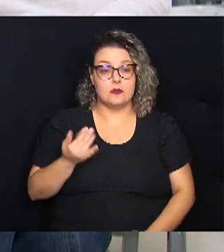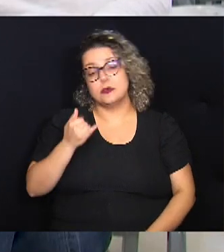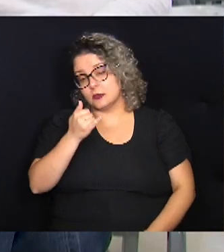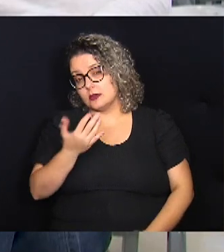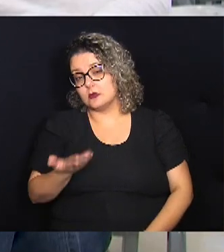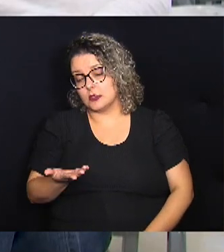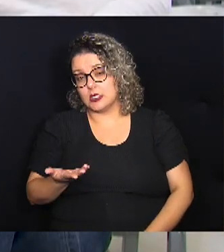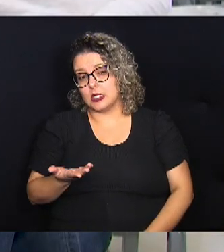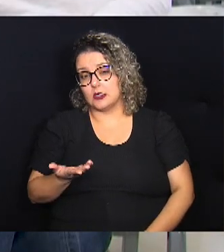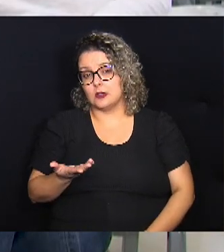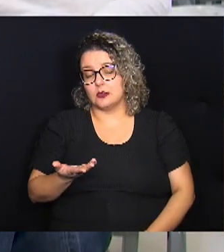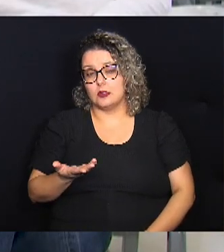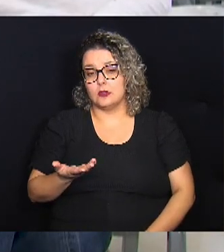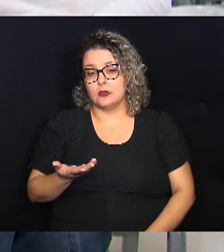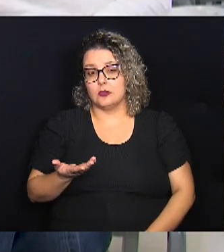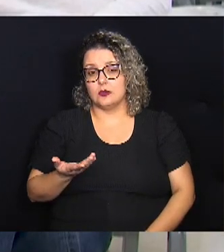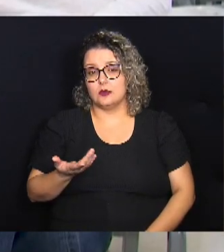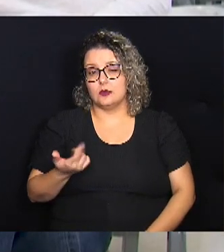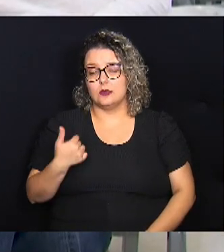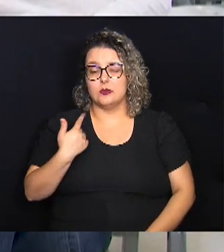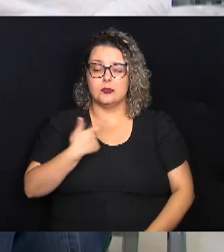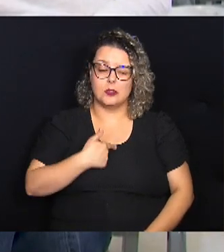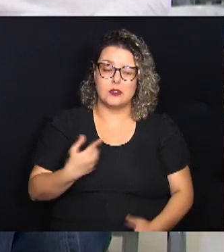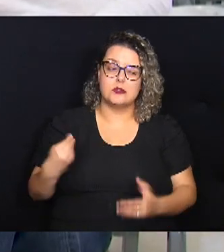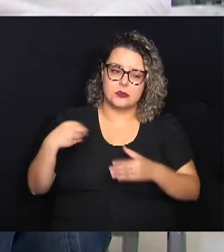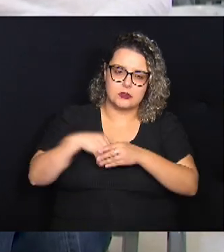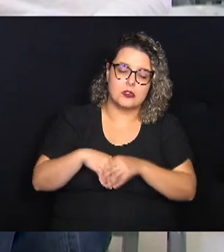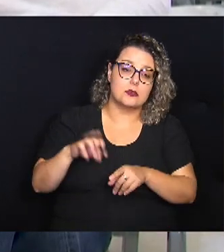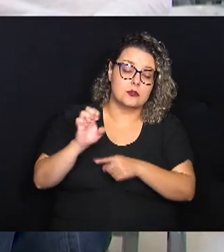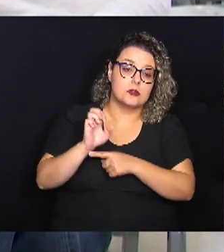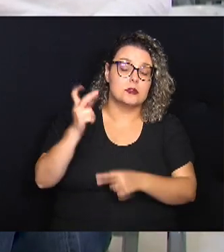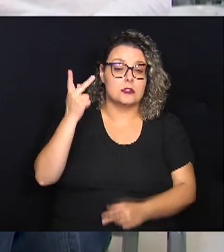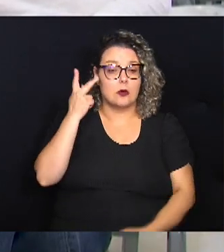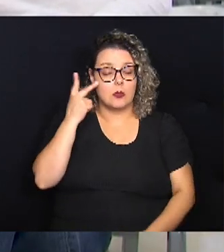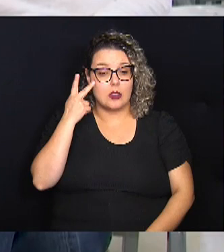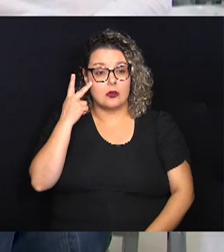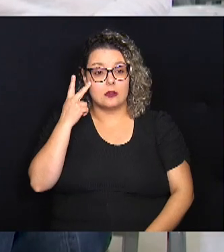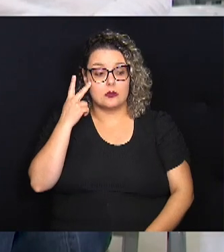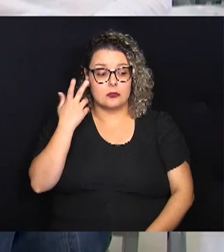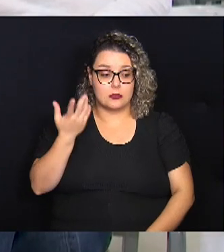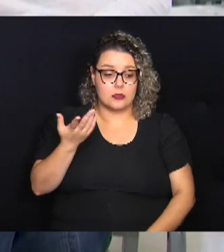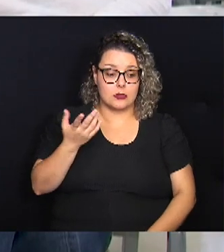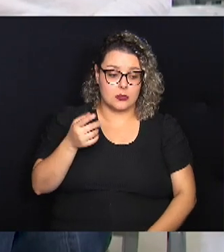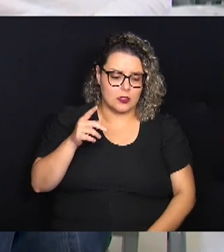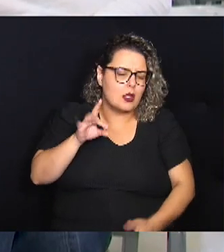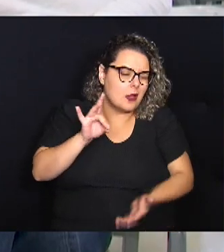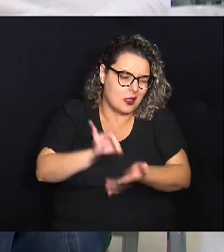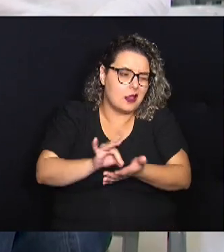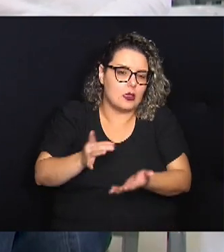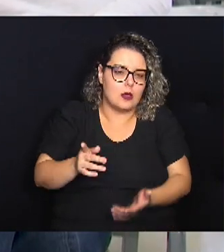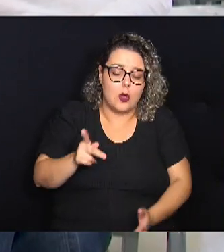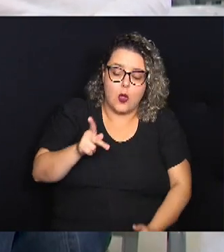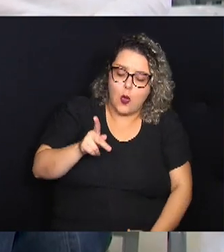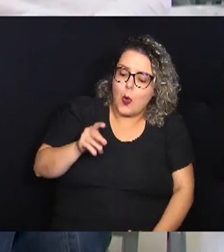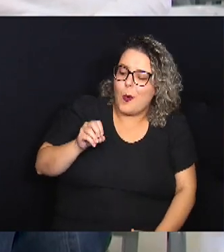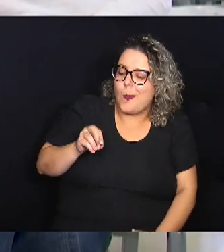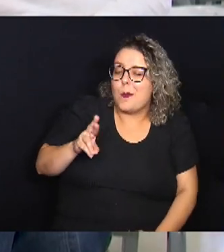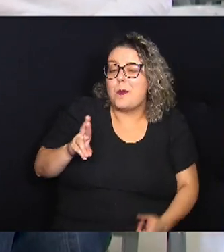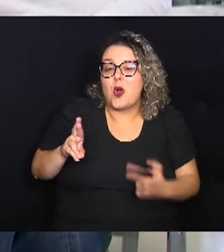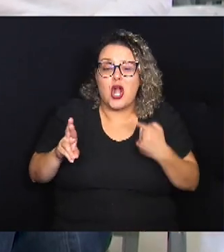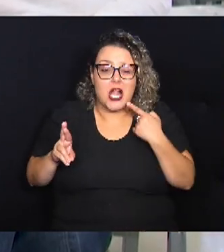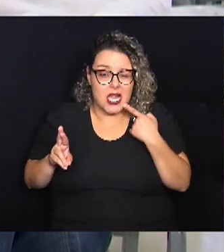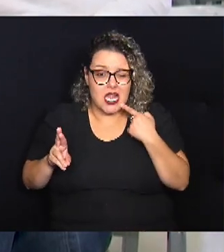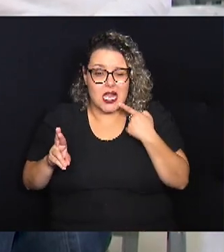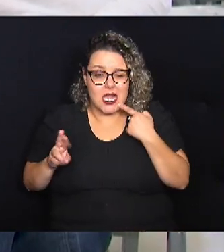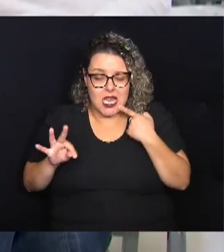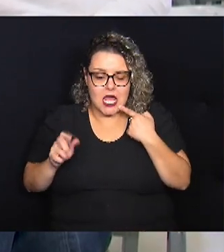aqui, né, o nosso interiorzão de São Paulo, né, que é bem bacana, o pessoal realmente fala esse porta, né? Uhum. Aí você